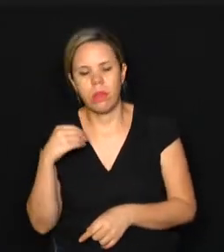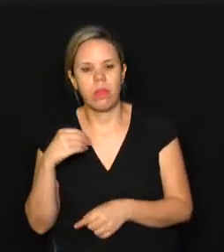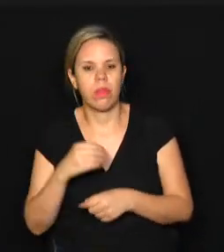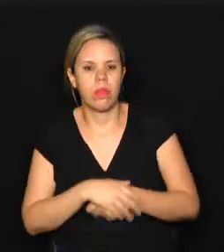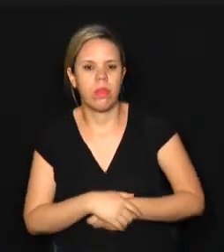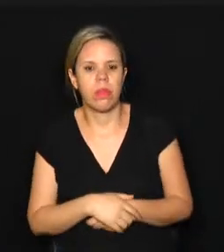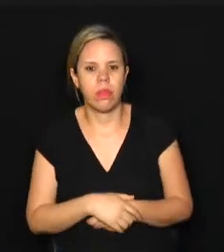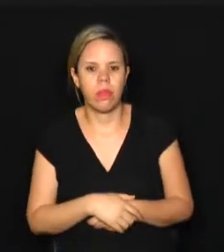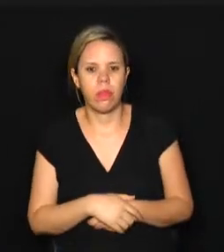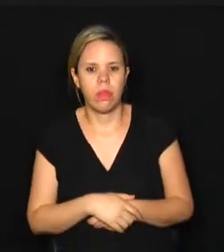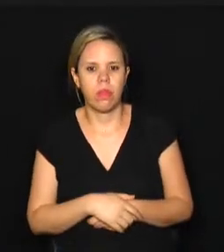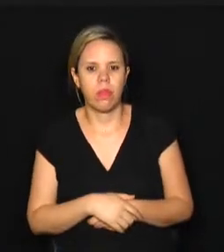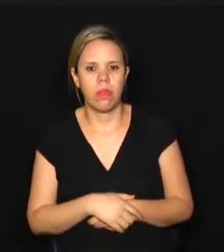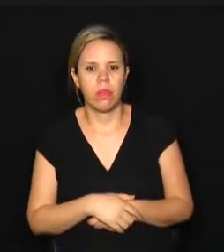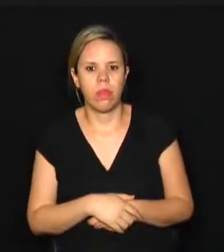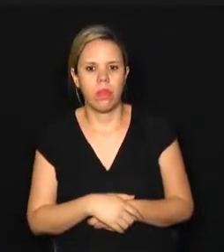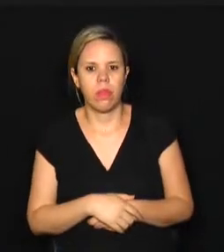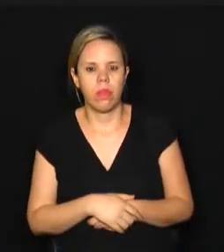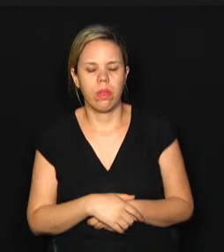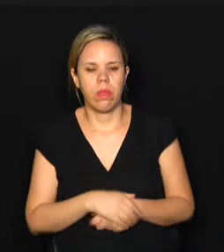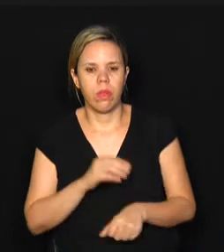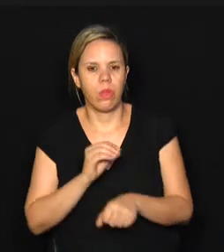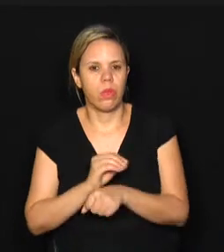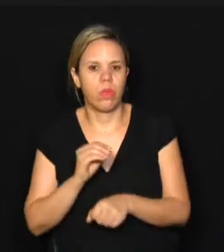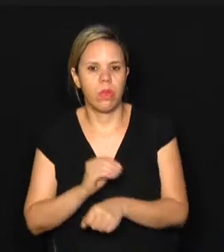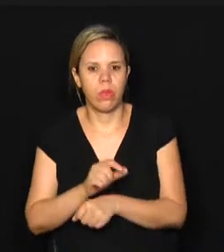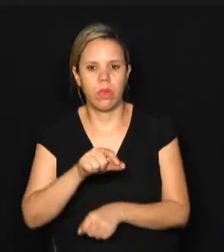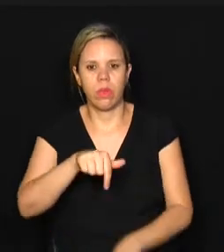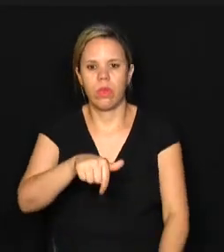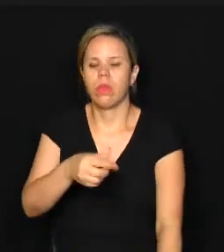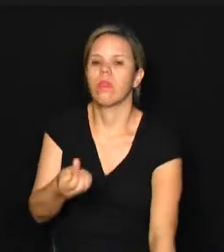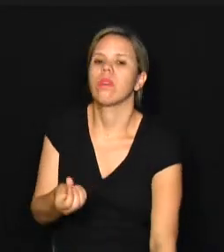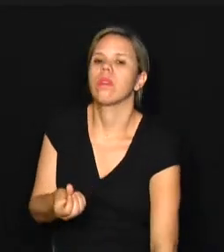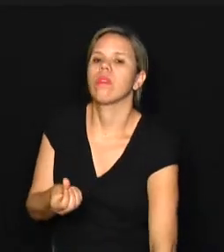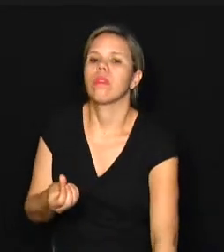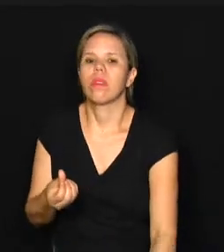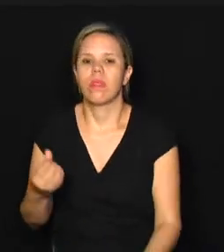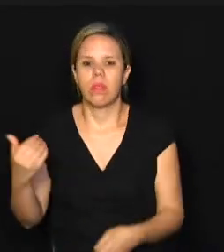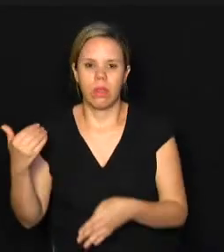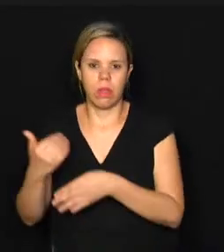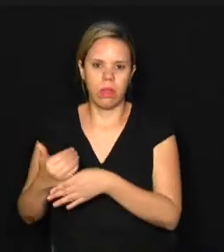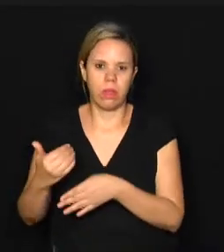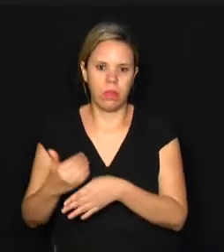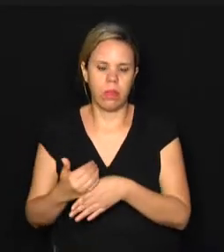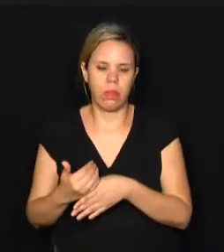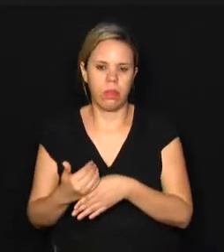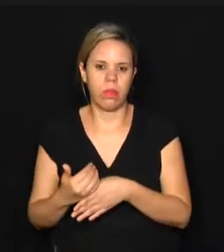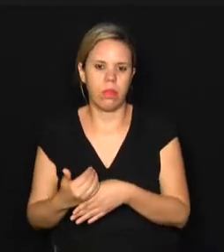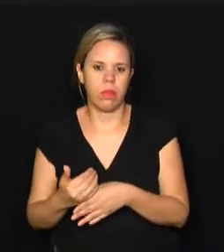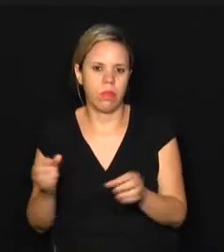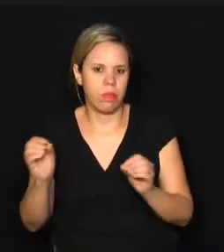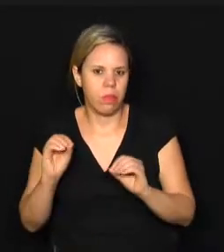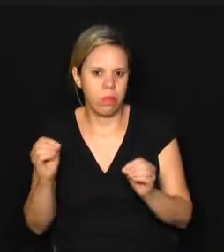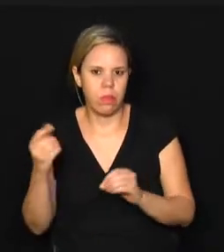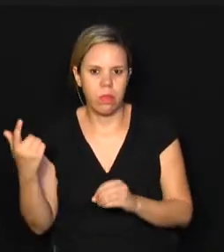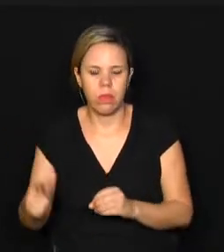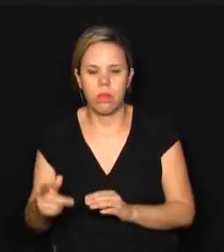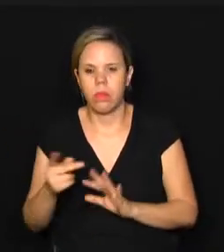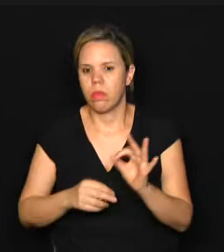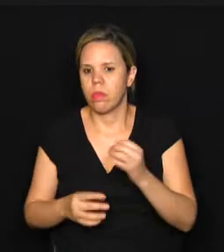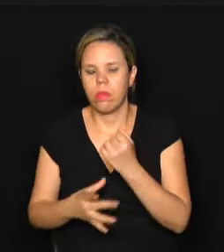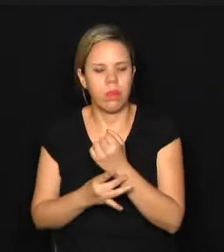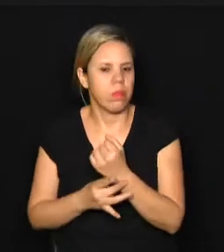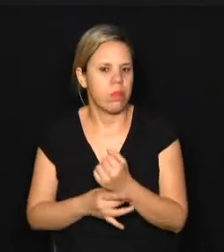no DAE, que eles cuidam de 76 barragens e nenhuma delas tem o plano de